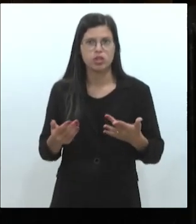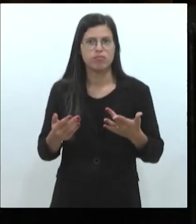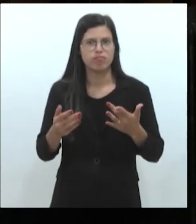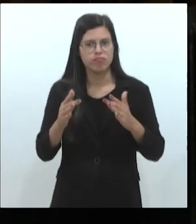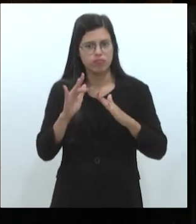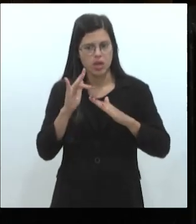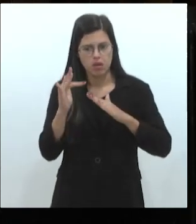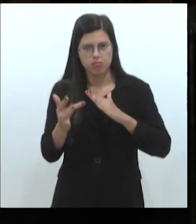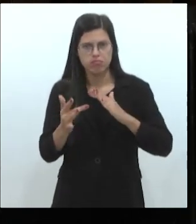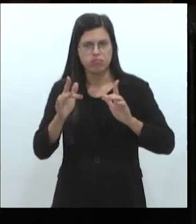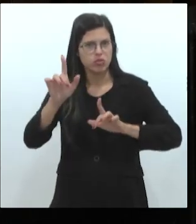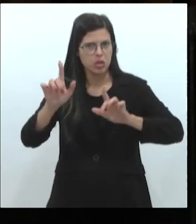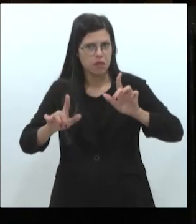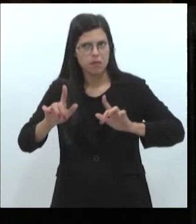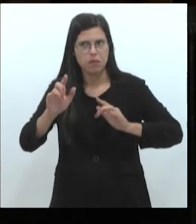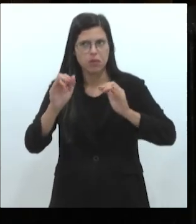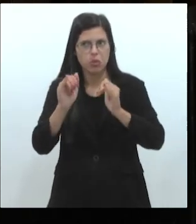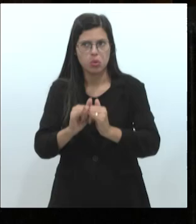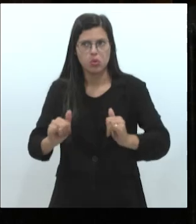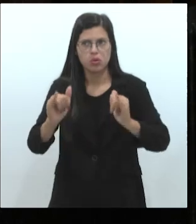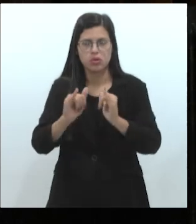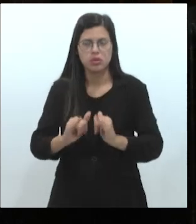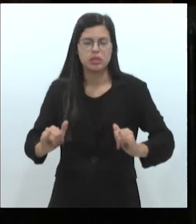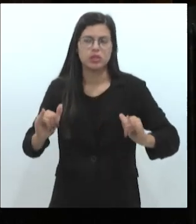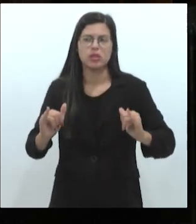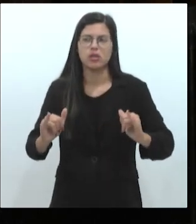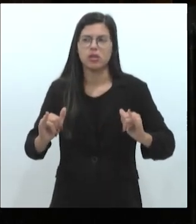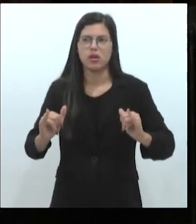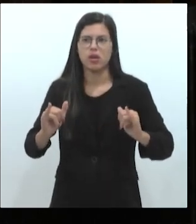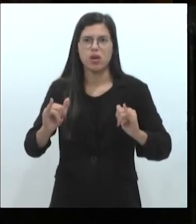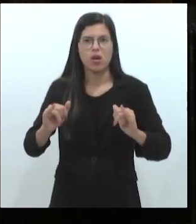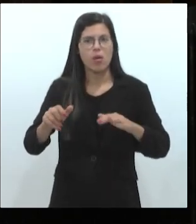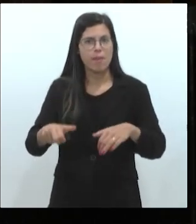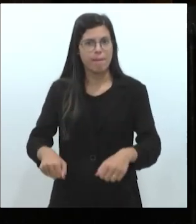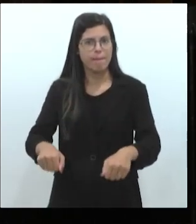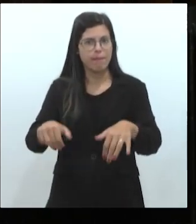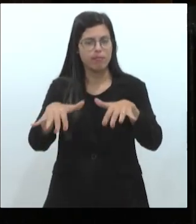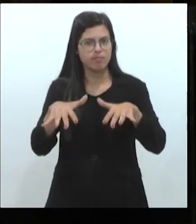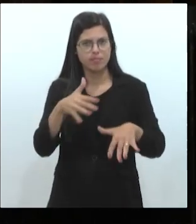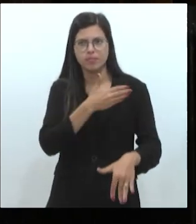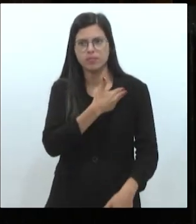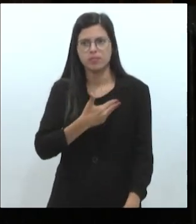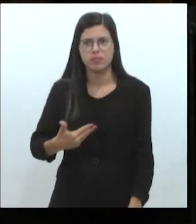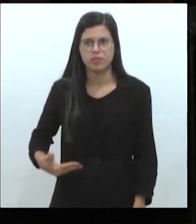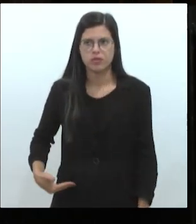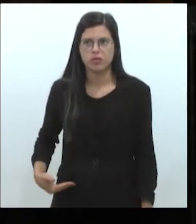noticia, viu, Paula? Noticia uma audiência pública